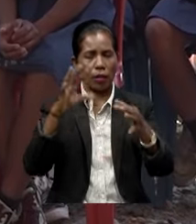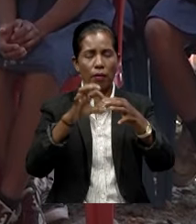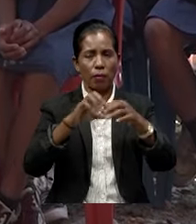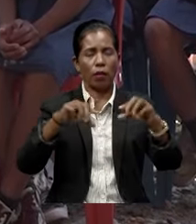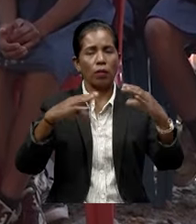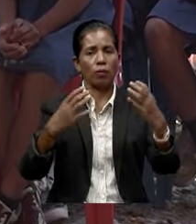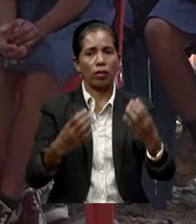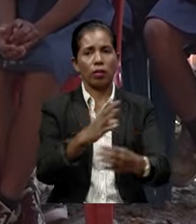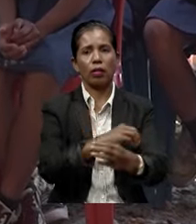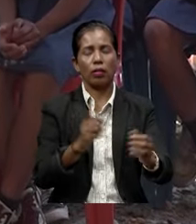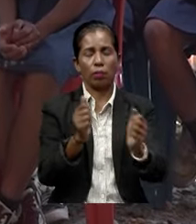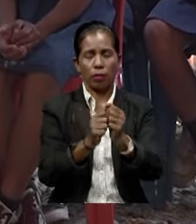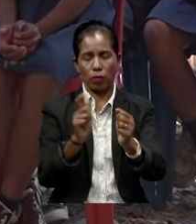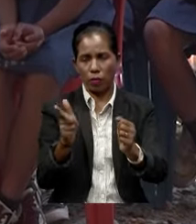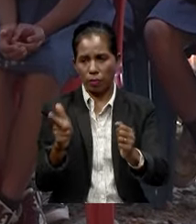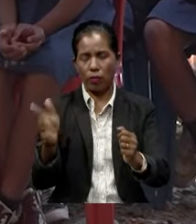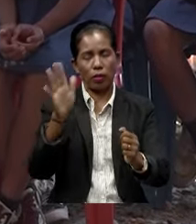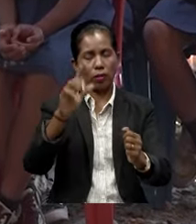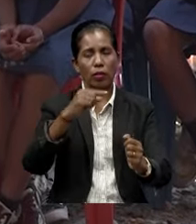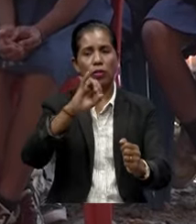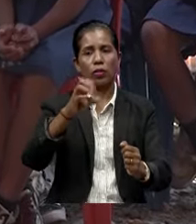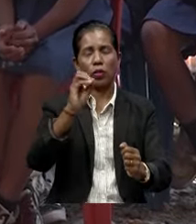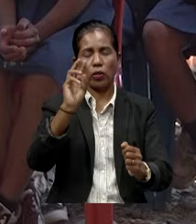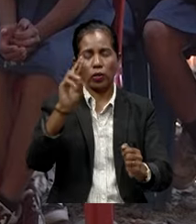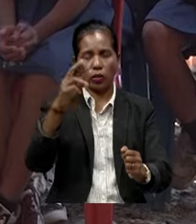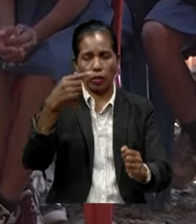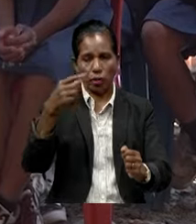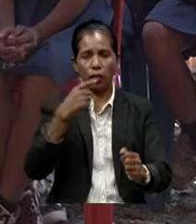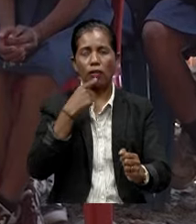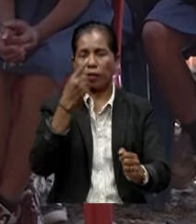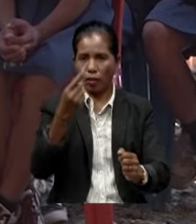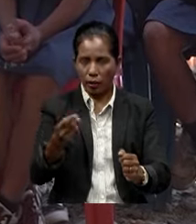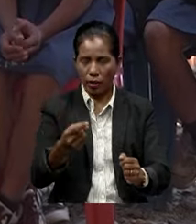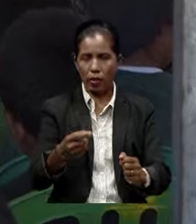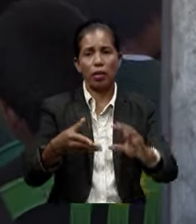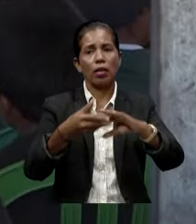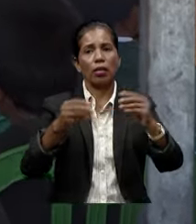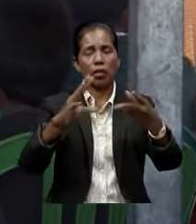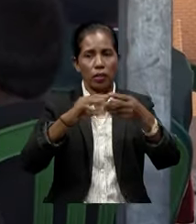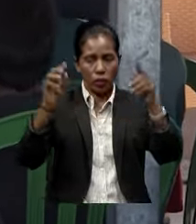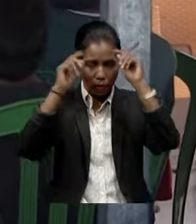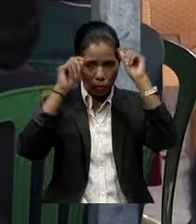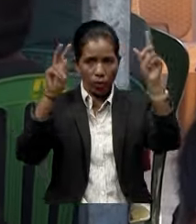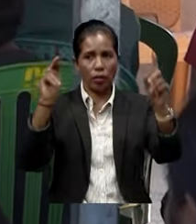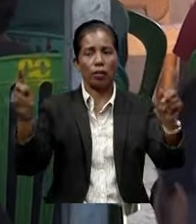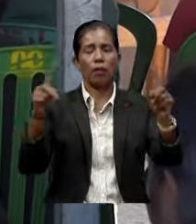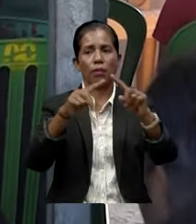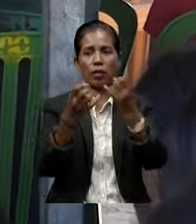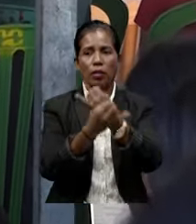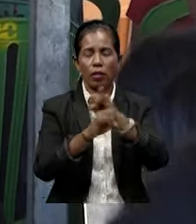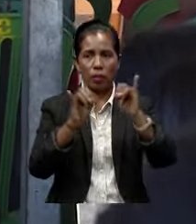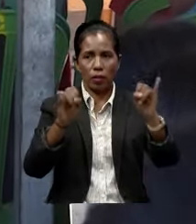Comitê Orientador Ruanulu Resin 5, Jorge Manuel de Araújo Serrano Hatete, História Timor-Leste Nian, ba ukun rasikan,